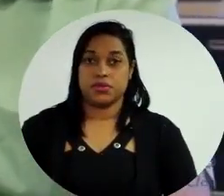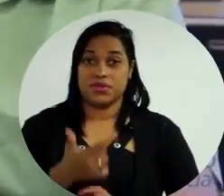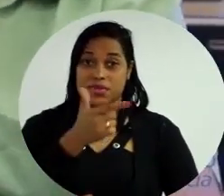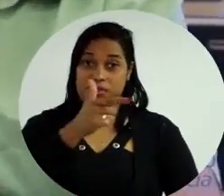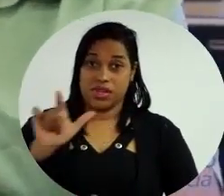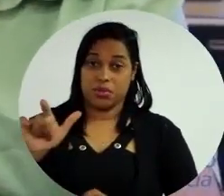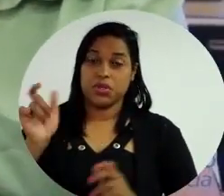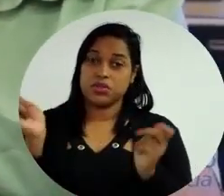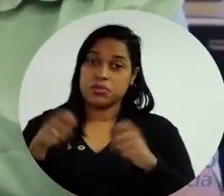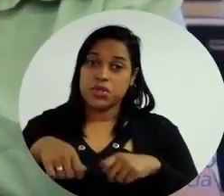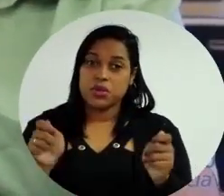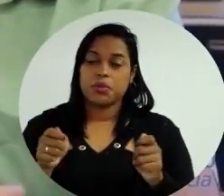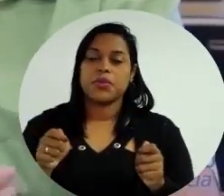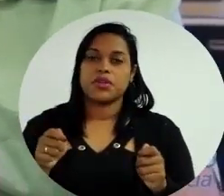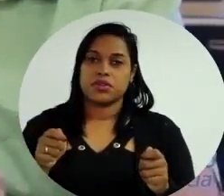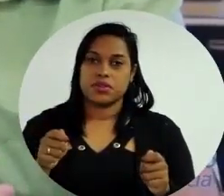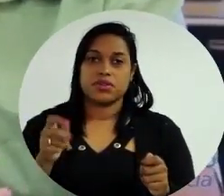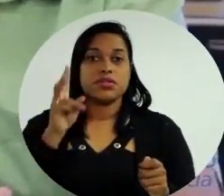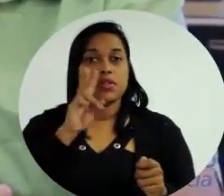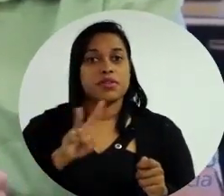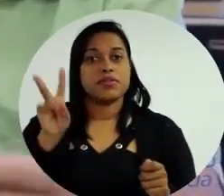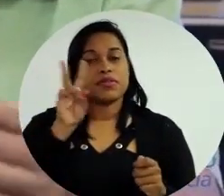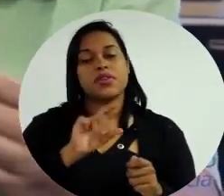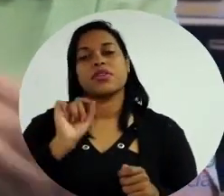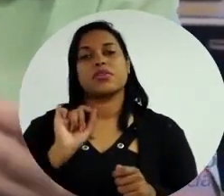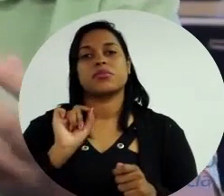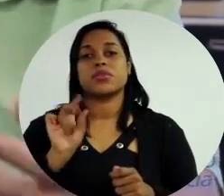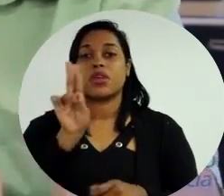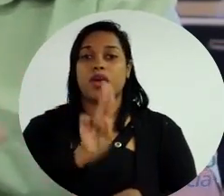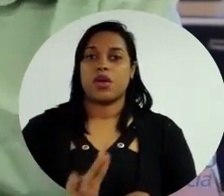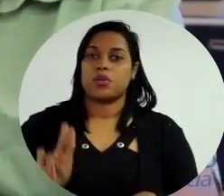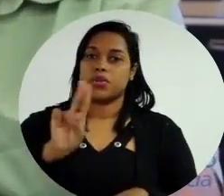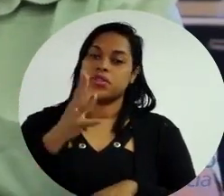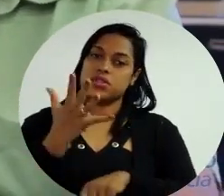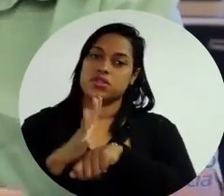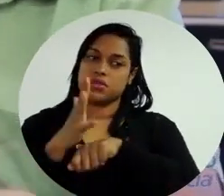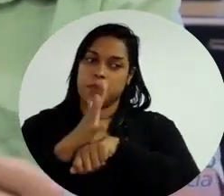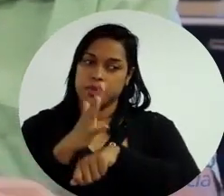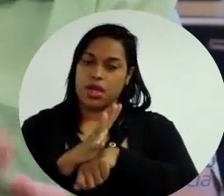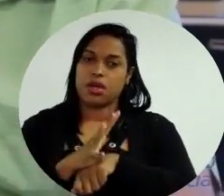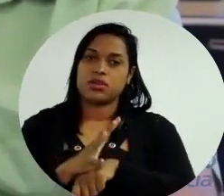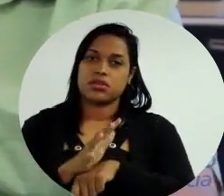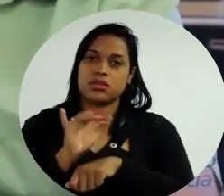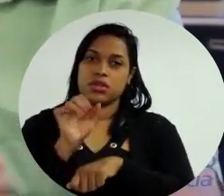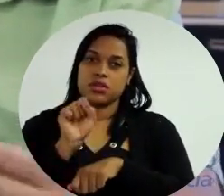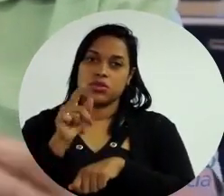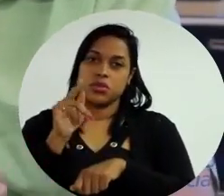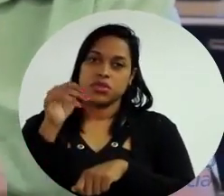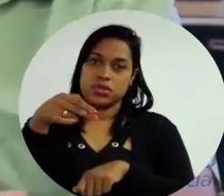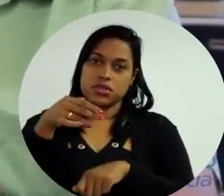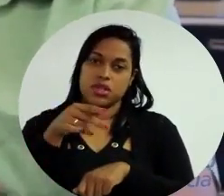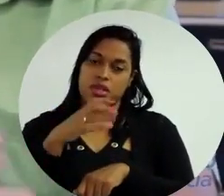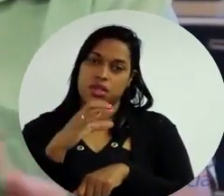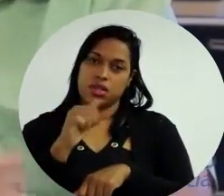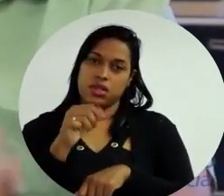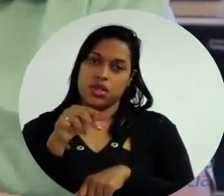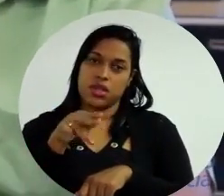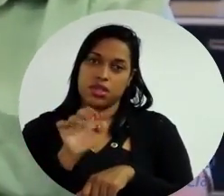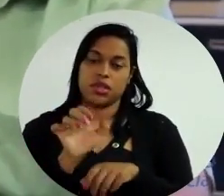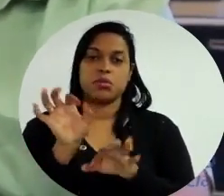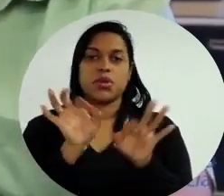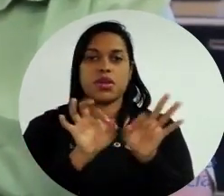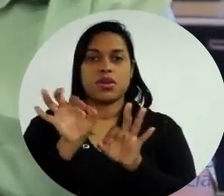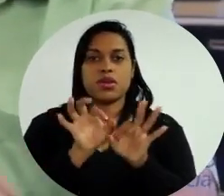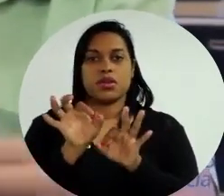Na próxima competência, veremos a utilização prática do Inkscape para construir